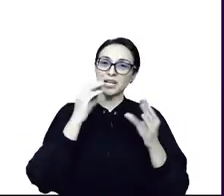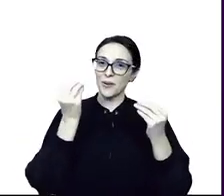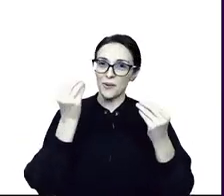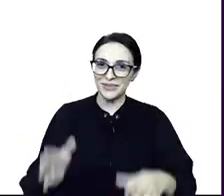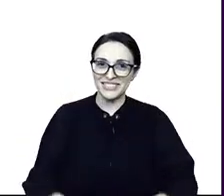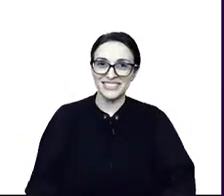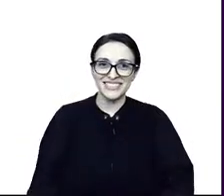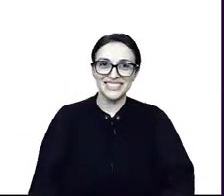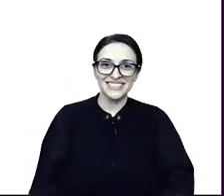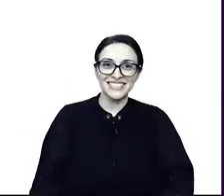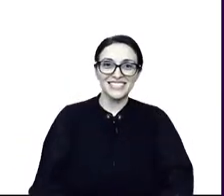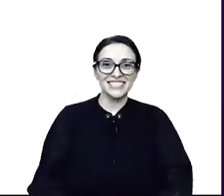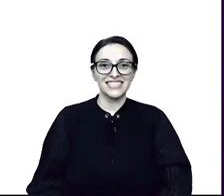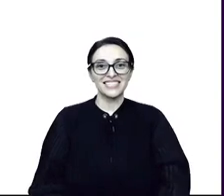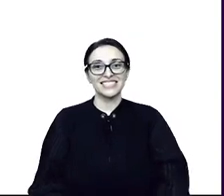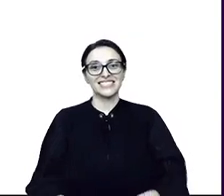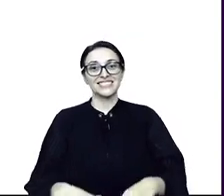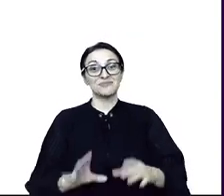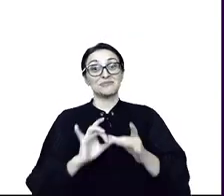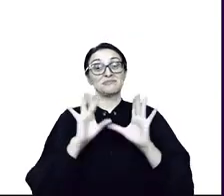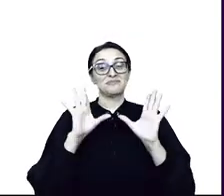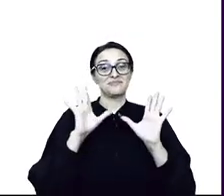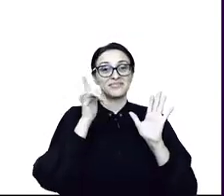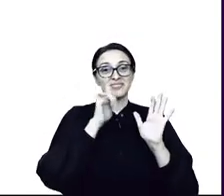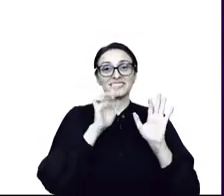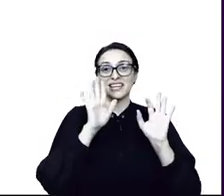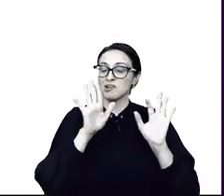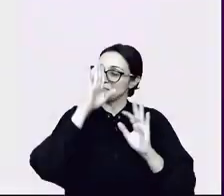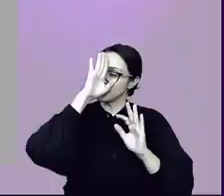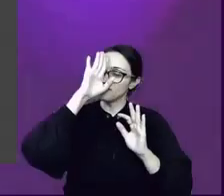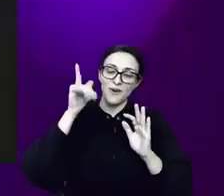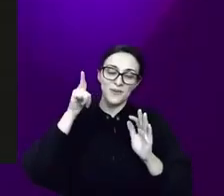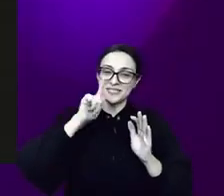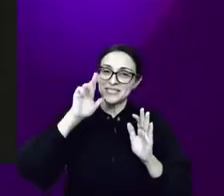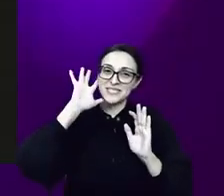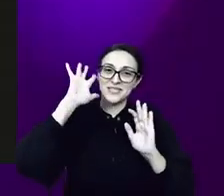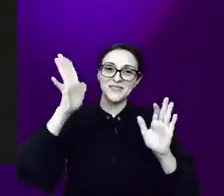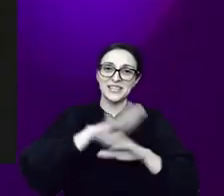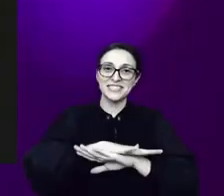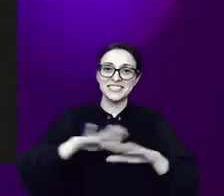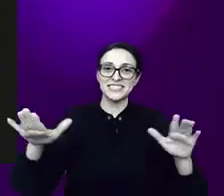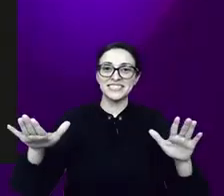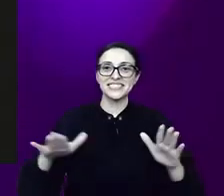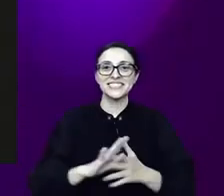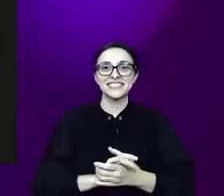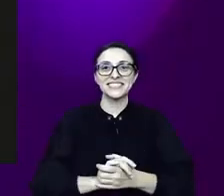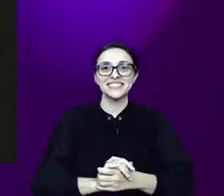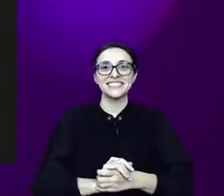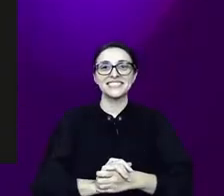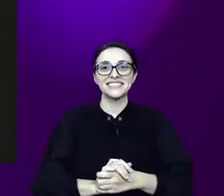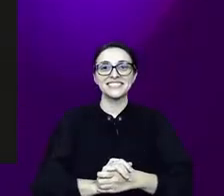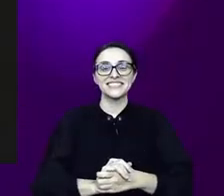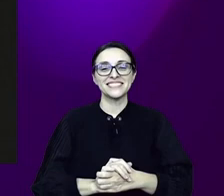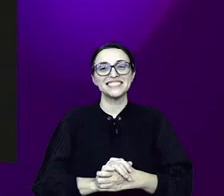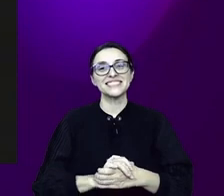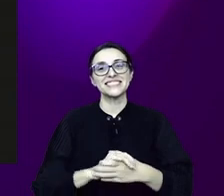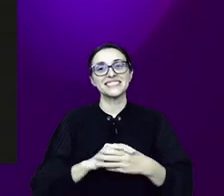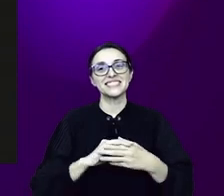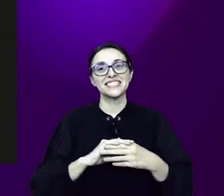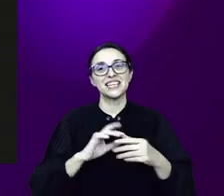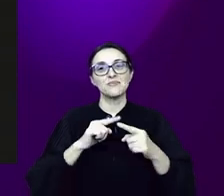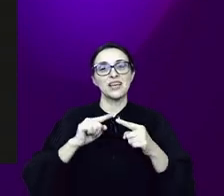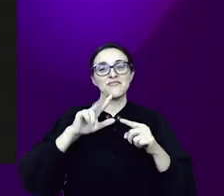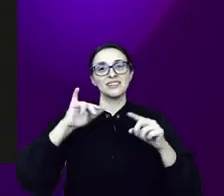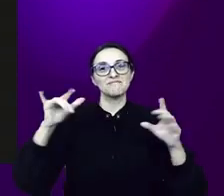Eu não sei se eu perdi o juízo momentaneamente, né? Em algum momento. Não, cara, Nicola, eu vou só avisar falta de juízo que que eu tive repentina. Que a gente vai ter